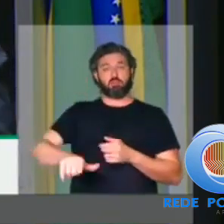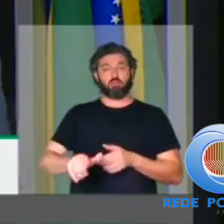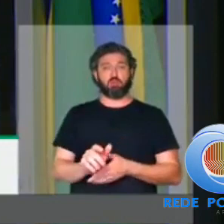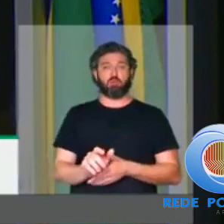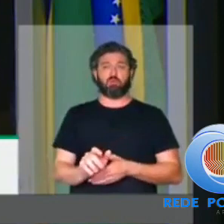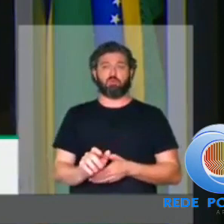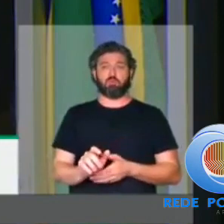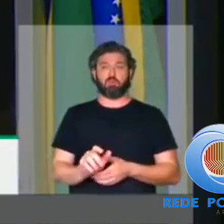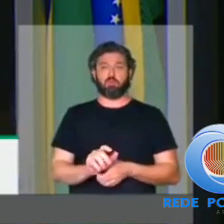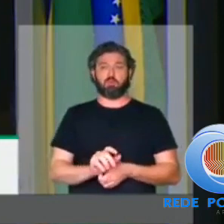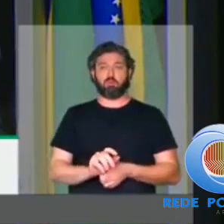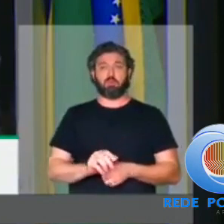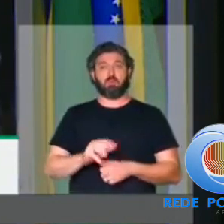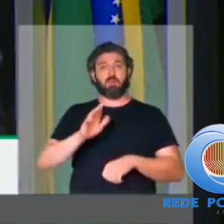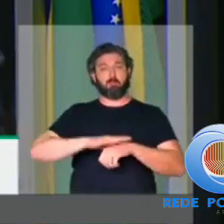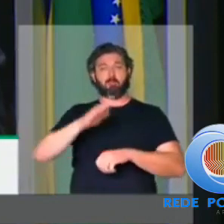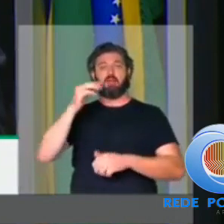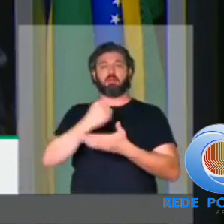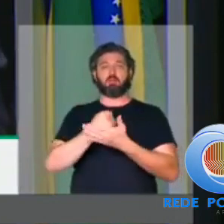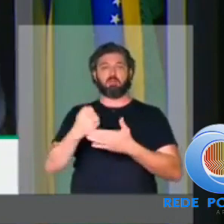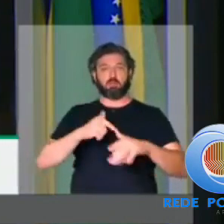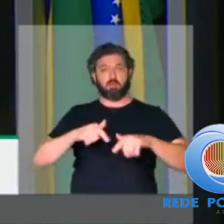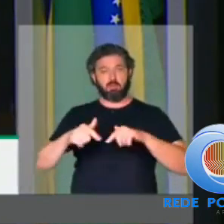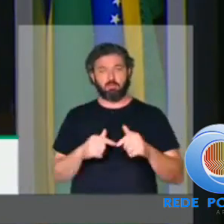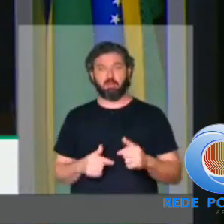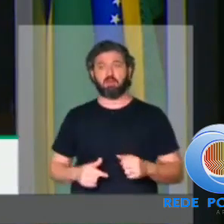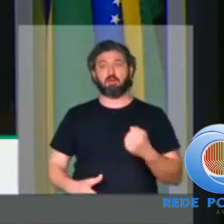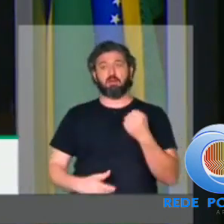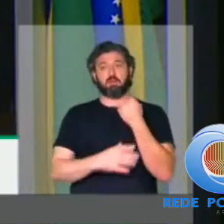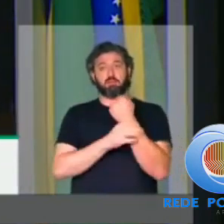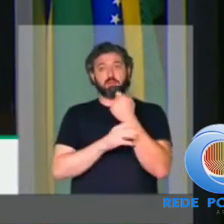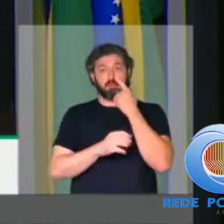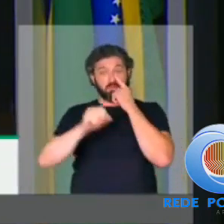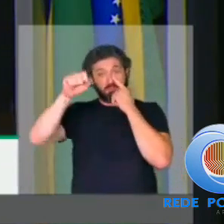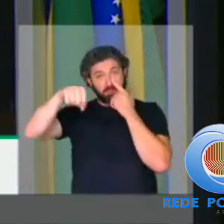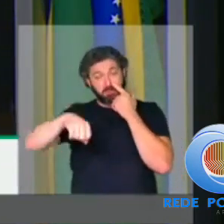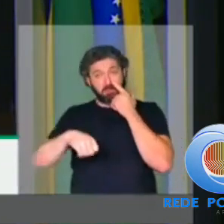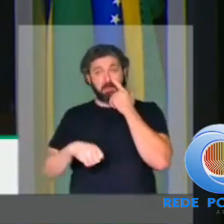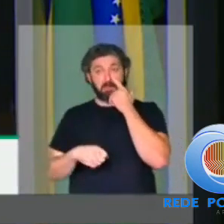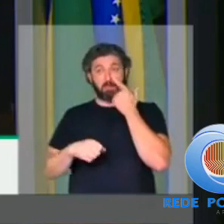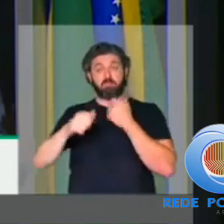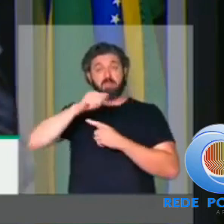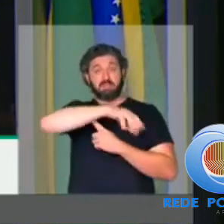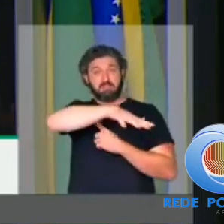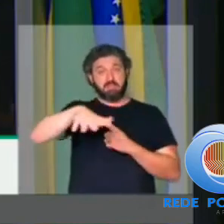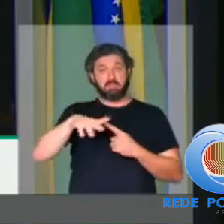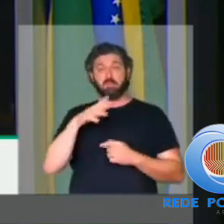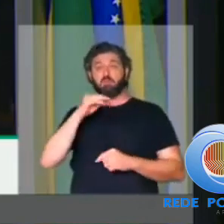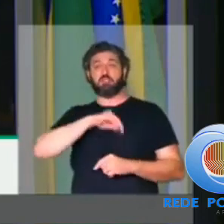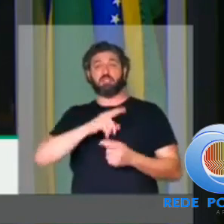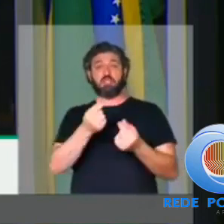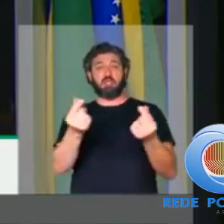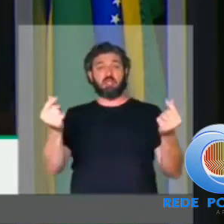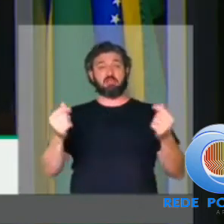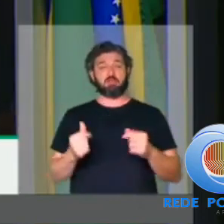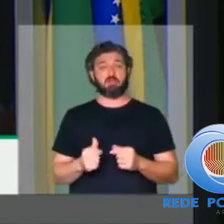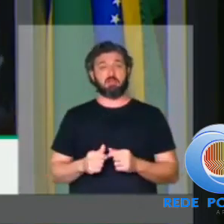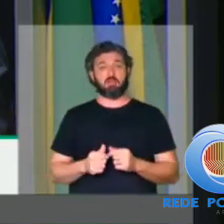reinvestimento, garantir mais empregos, garantir, sim, distribuição de